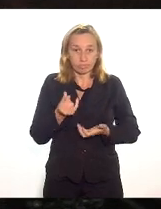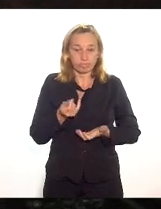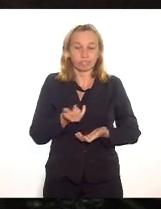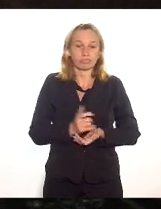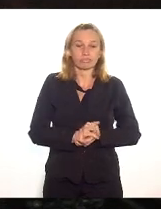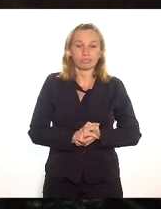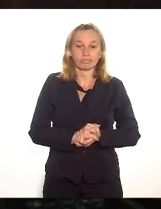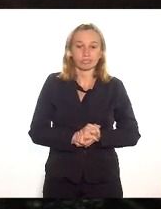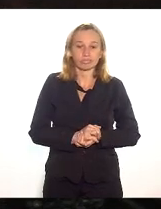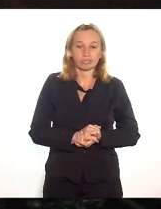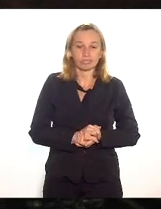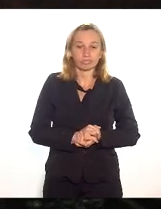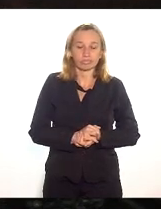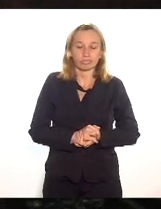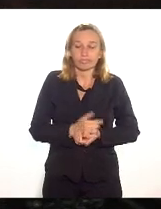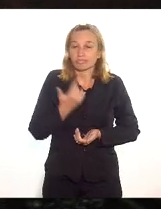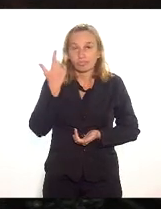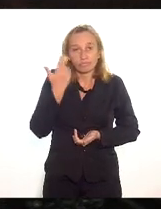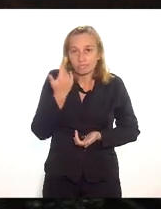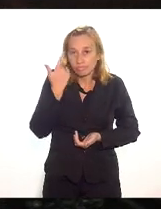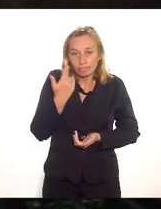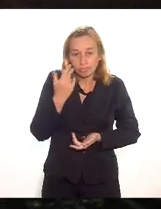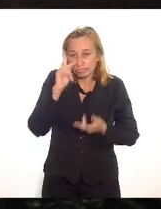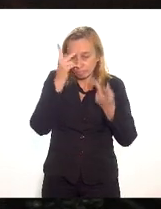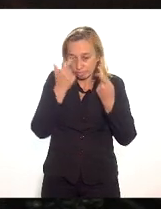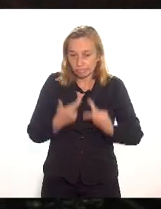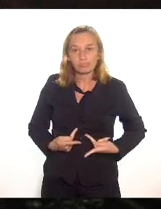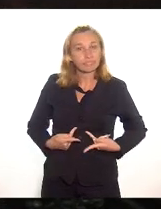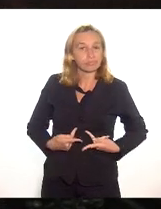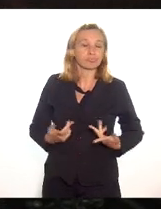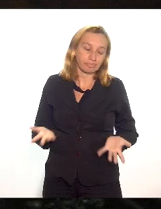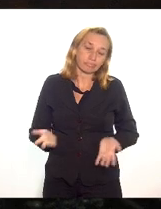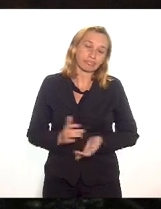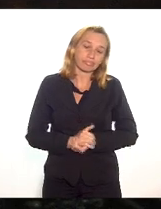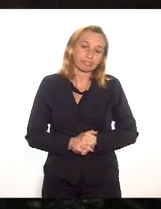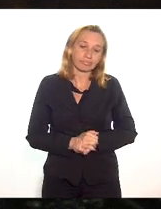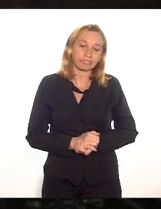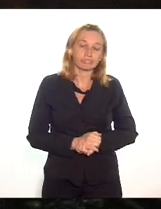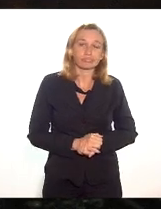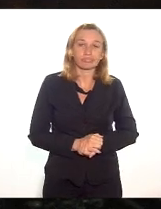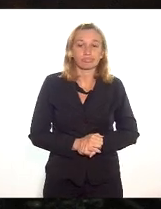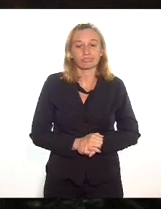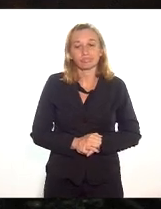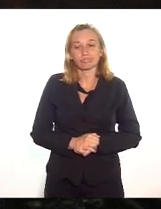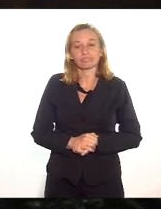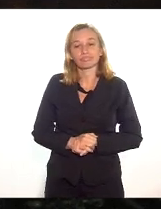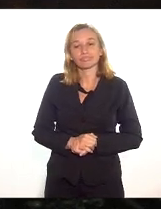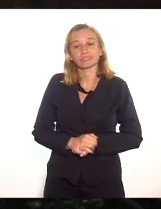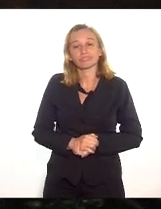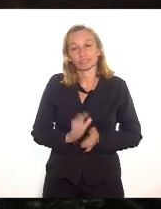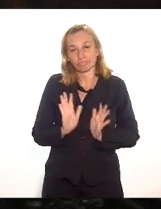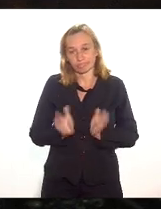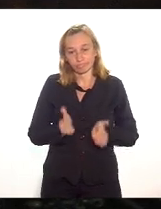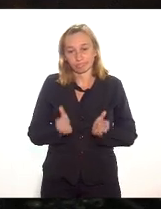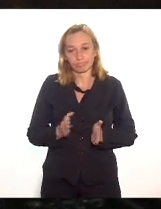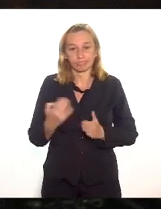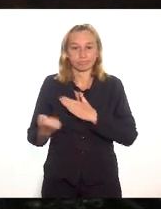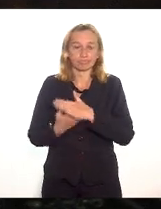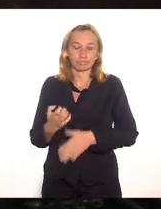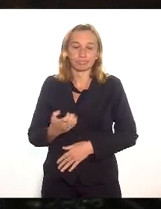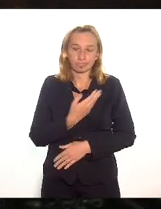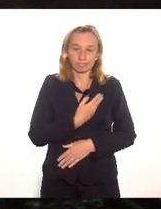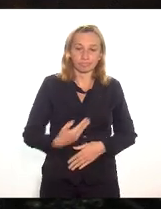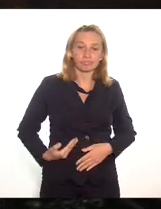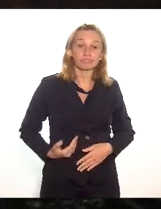A natureza e a lisura do lucro é que é a diferença. Hoje, com uma SEDAI pública,